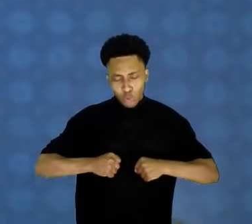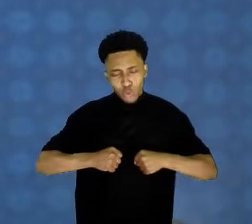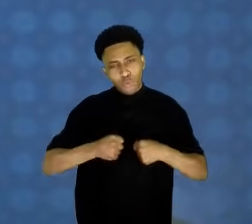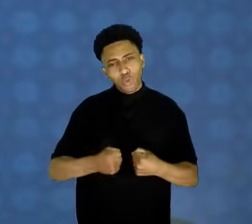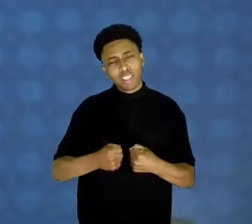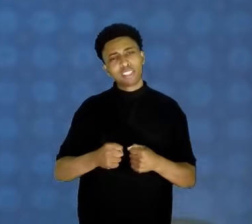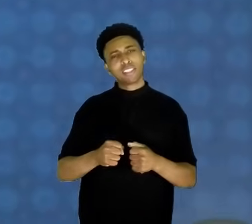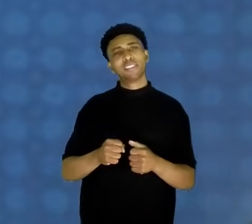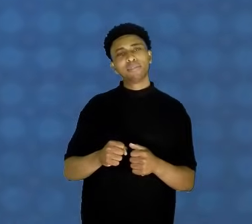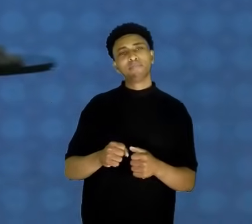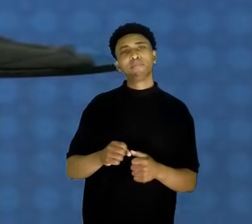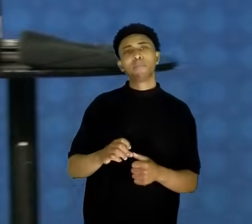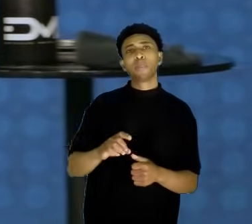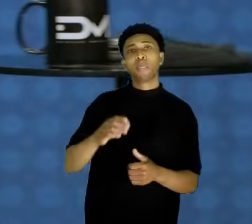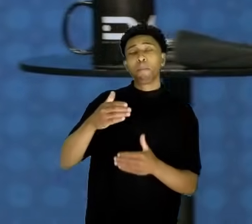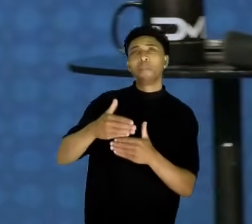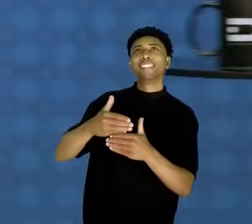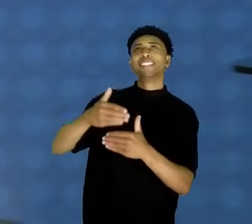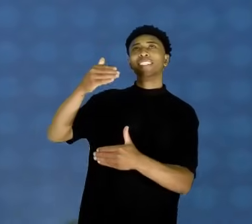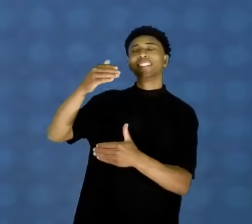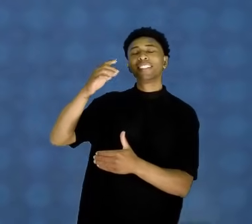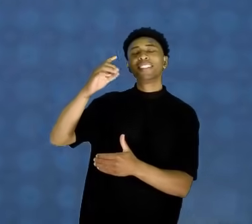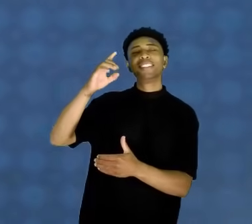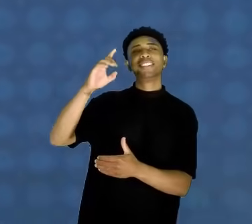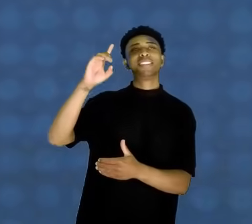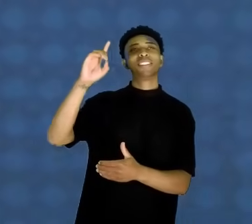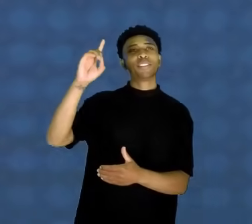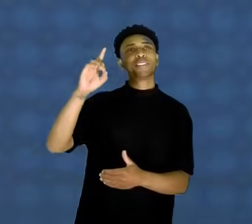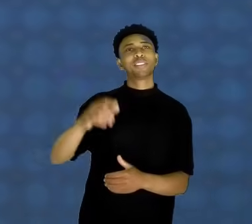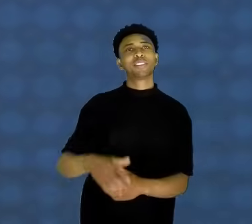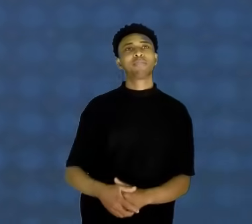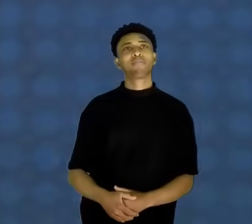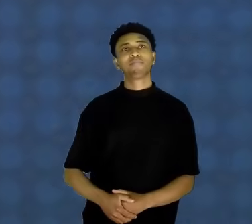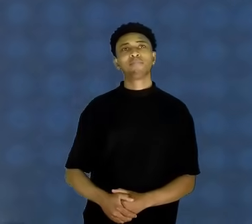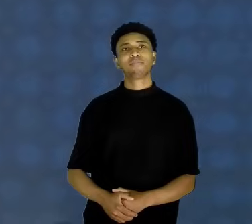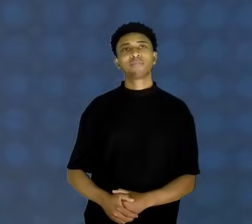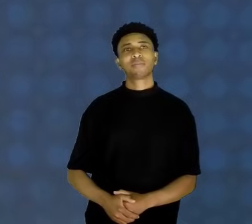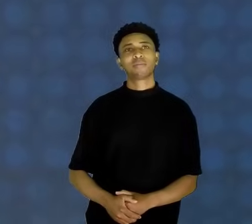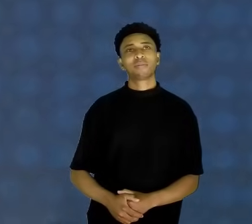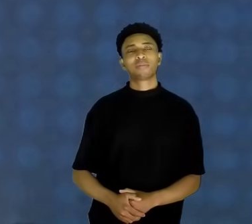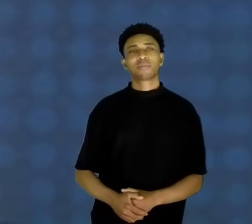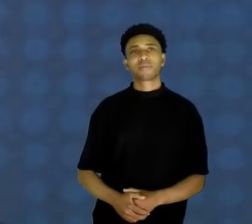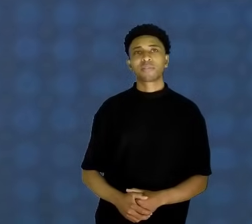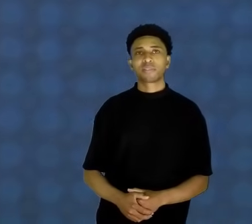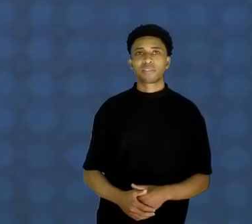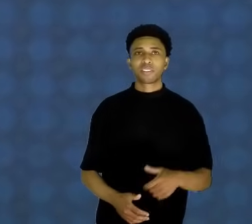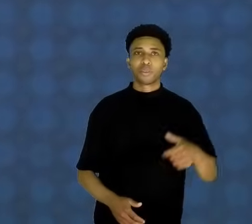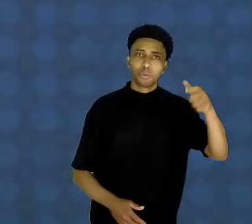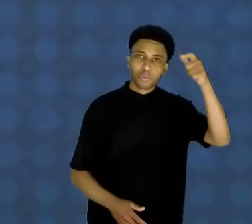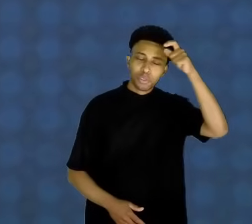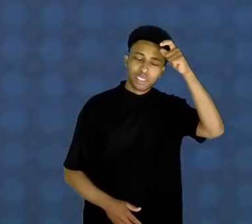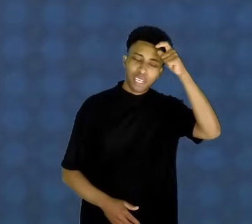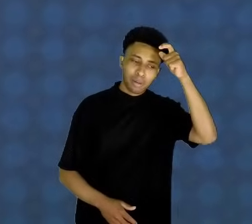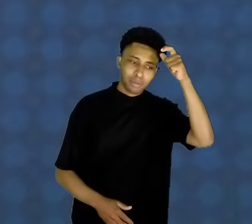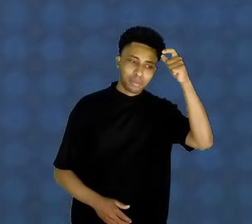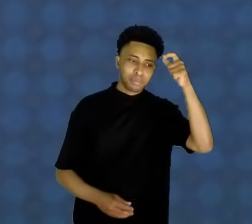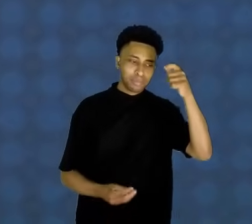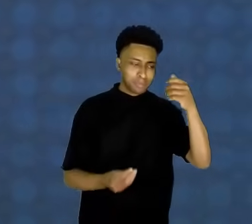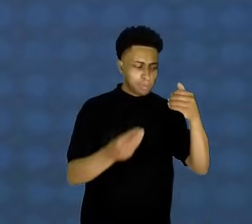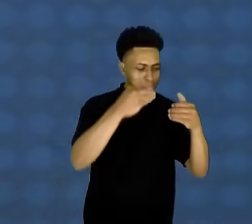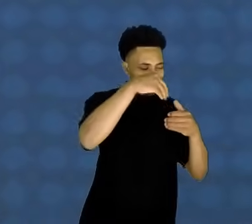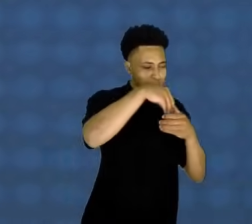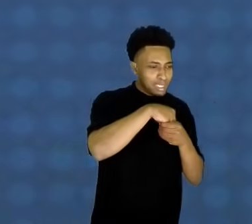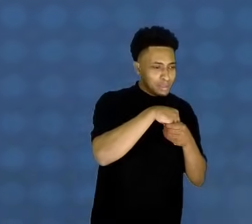Graças àquele demônio que piorou a vida daquela criança, Aquela mulher correu para Jesus e a vida dela foi